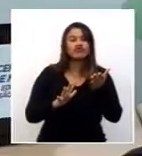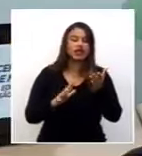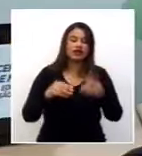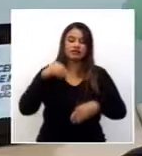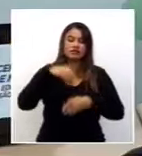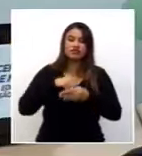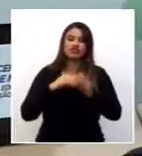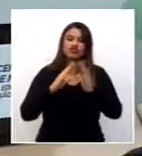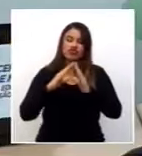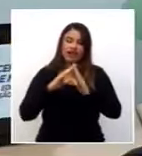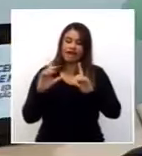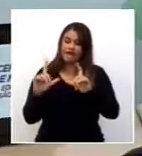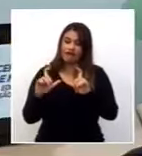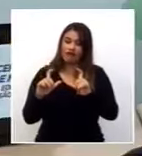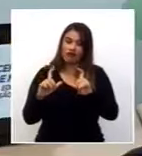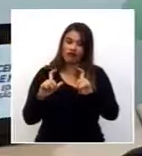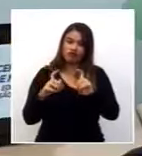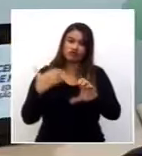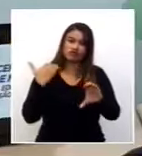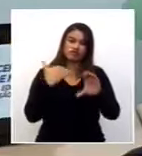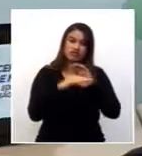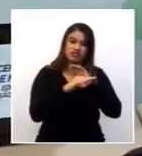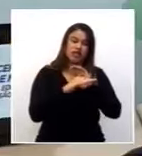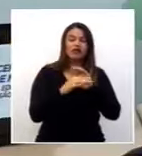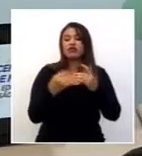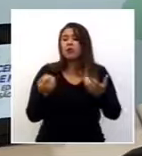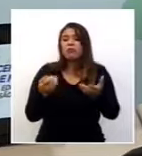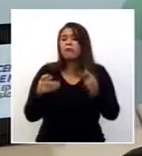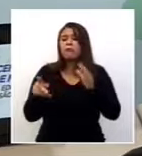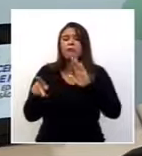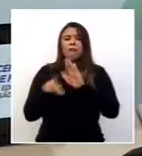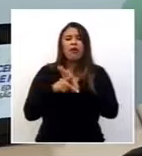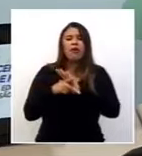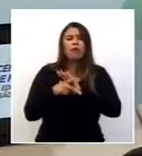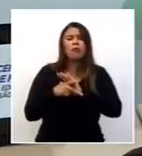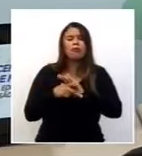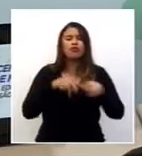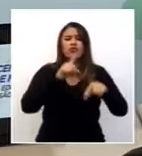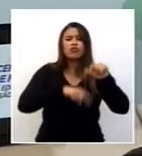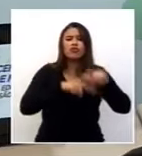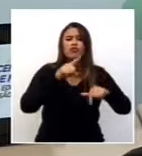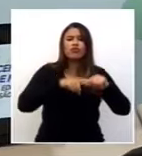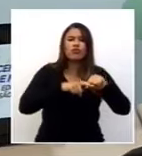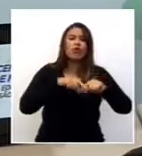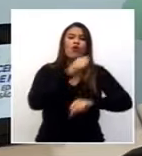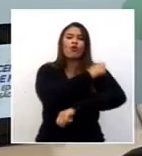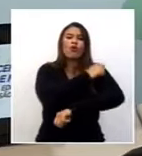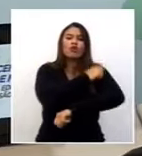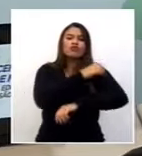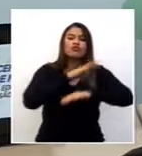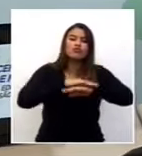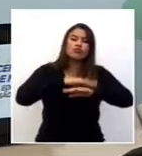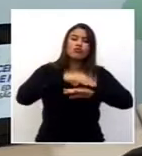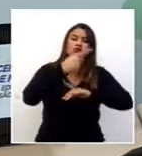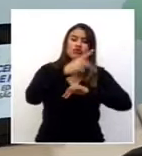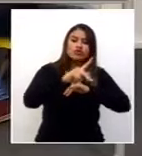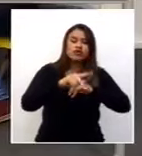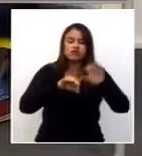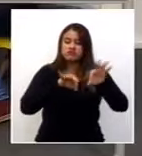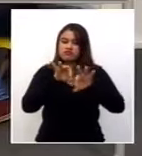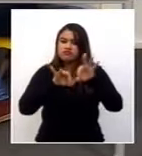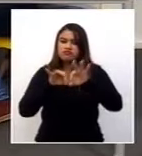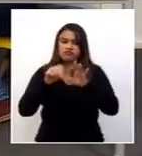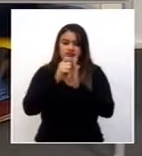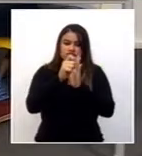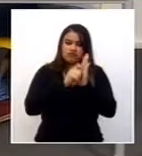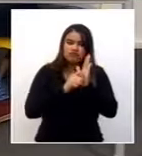em casa, tirar uma foto, né? Aquilo é o que o aluno produz, né? É o instrumento que o aluno vai produzir atividade, né? E a ferramenta que